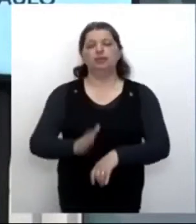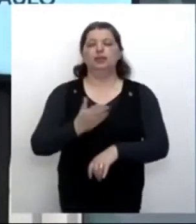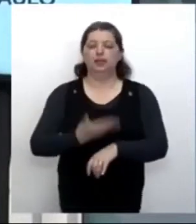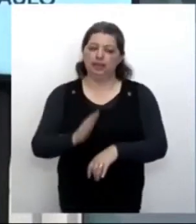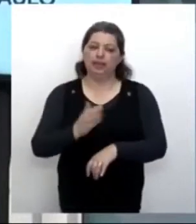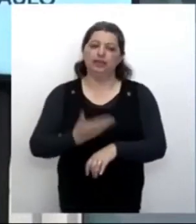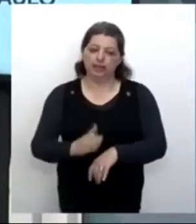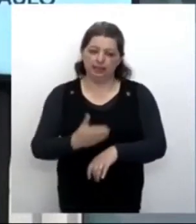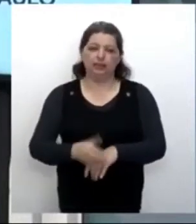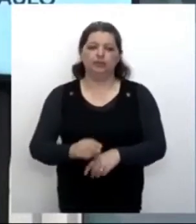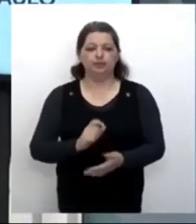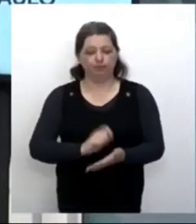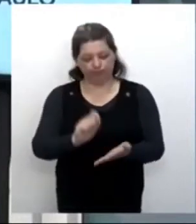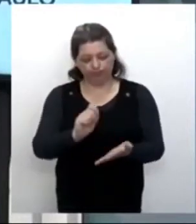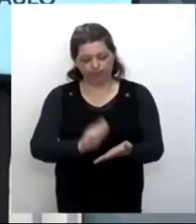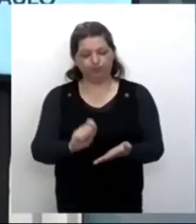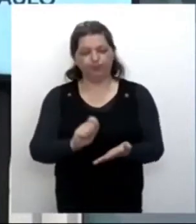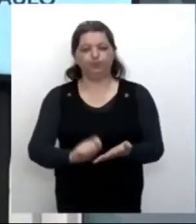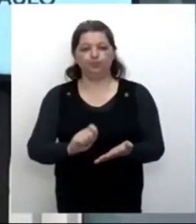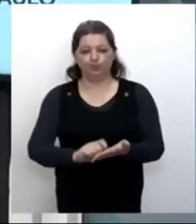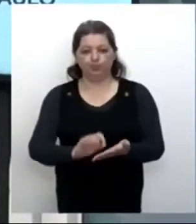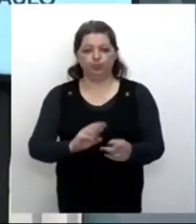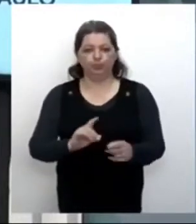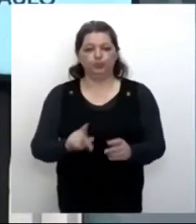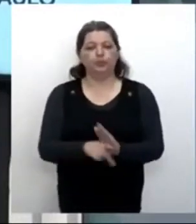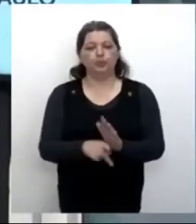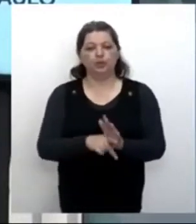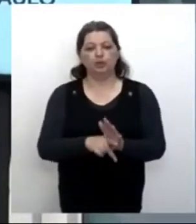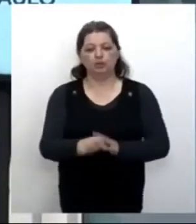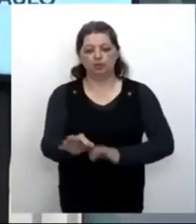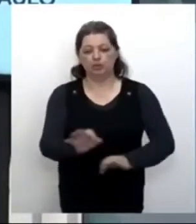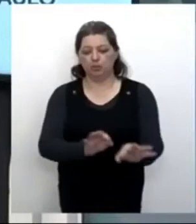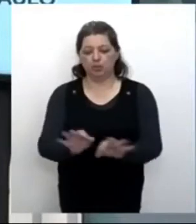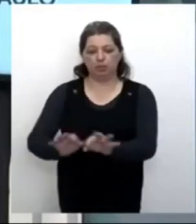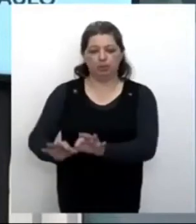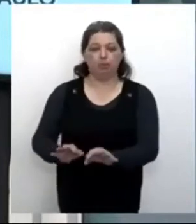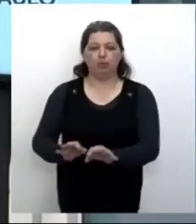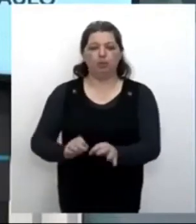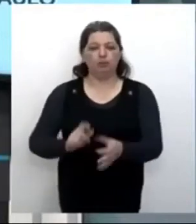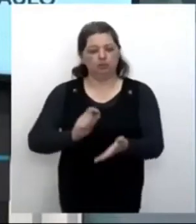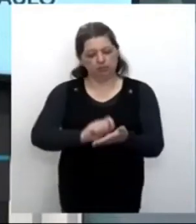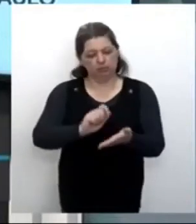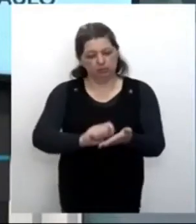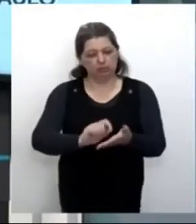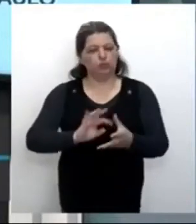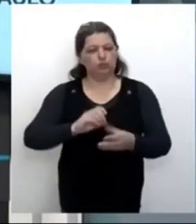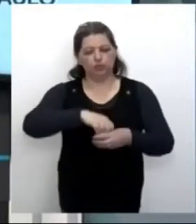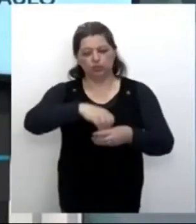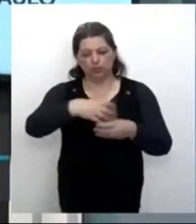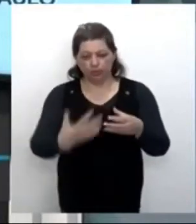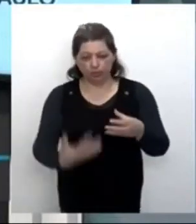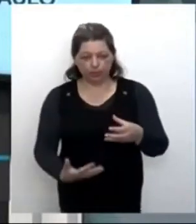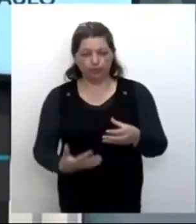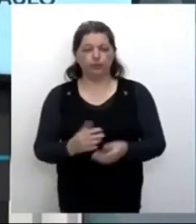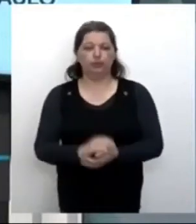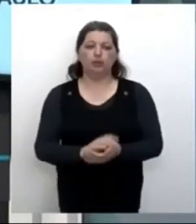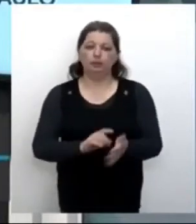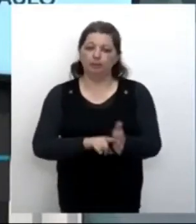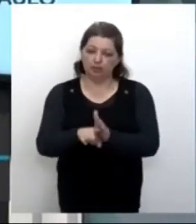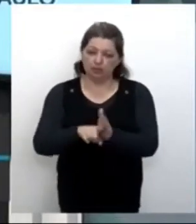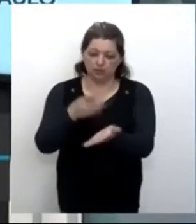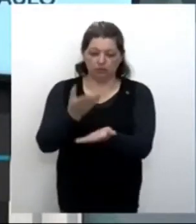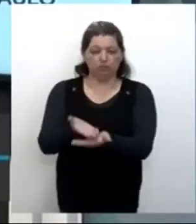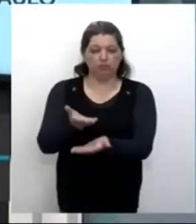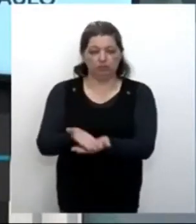anotar os dados, tem que fazer, faça um esqueminha aí, tá? Anote os dados, coloque o conteúdo que você